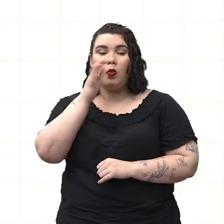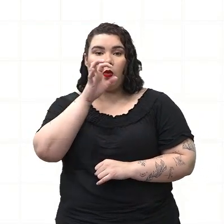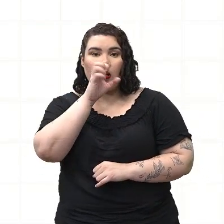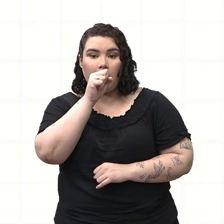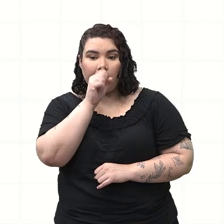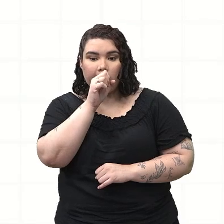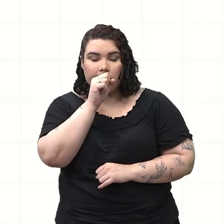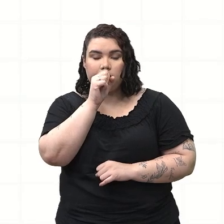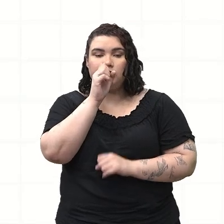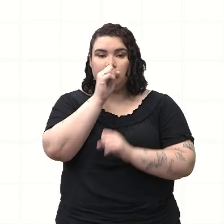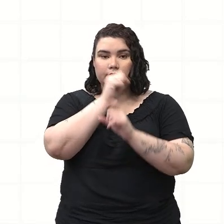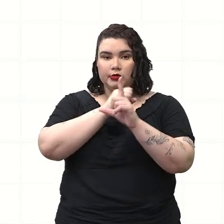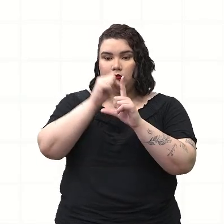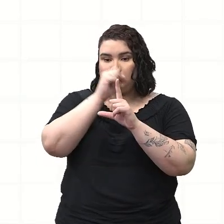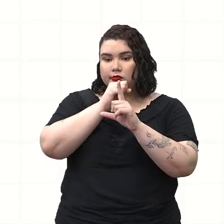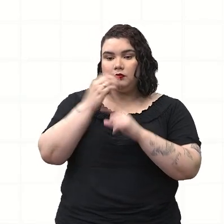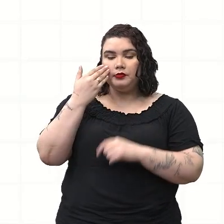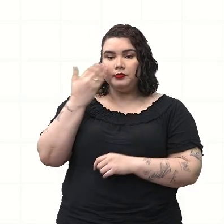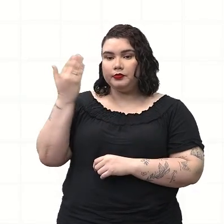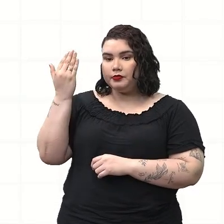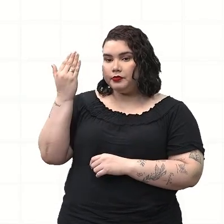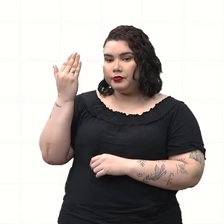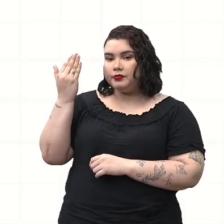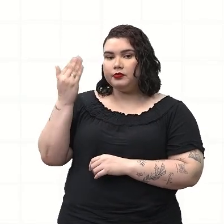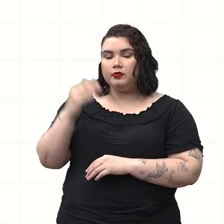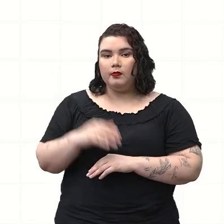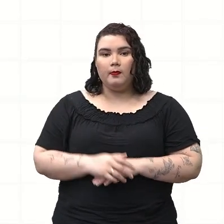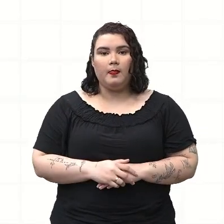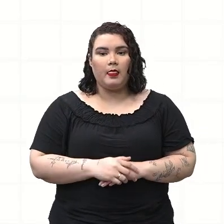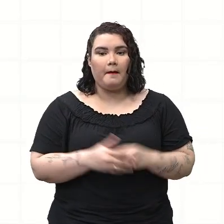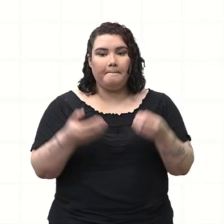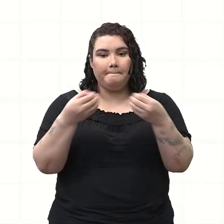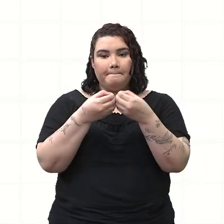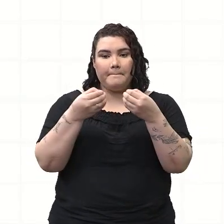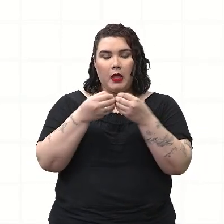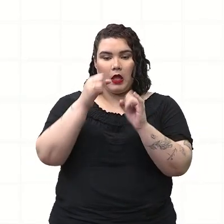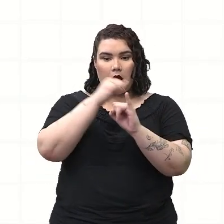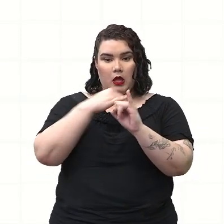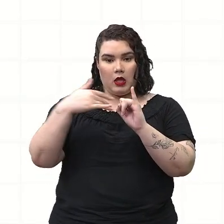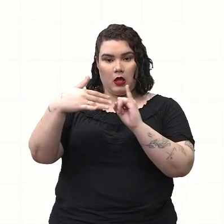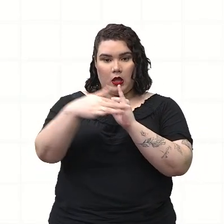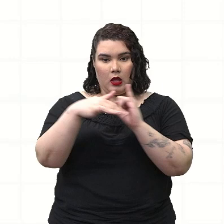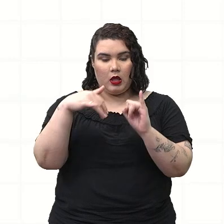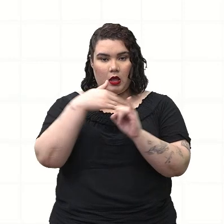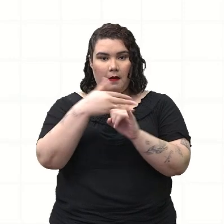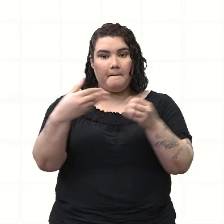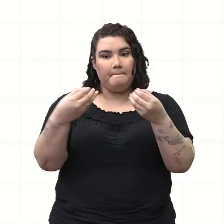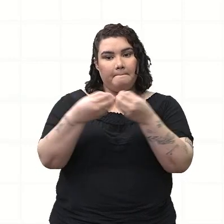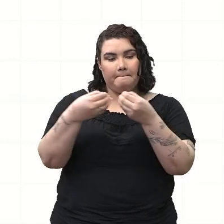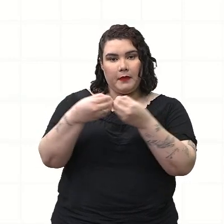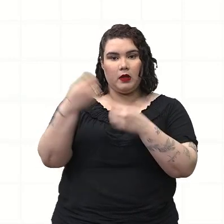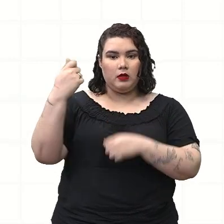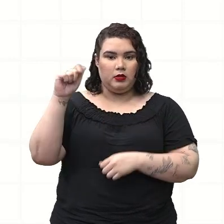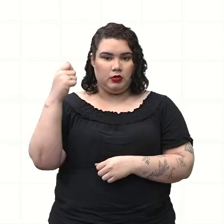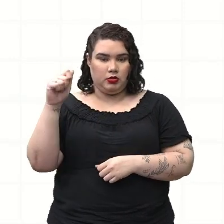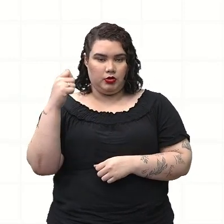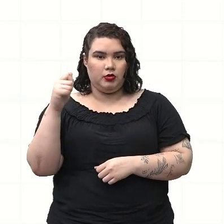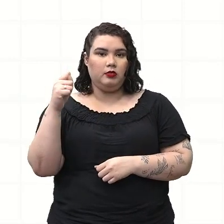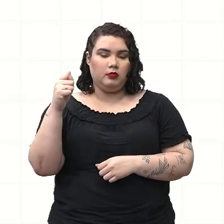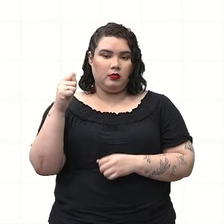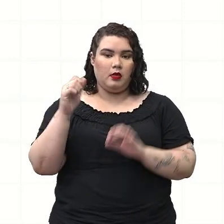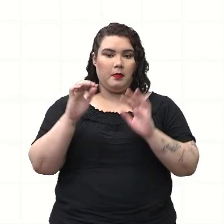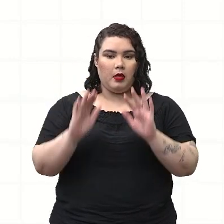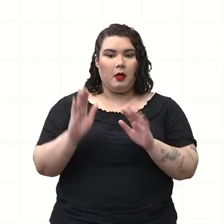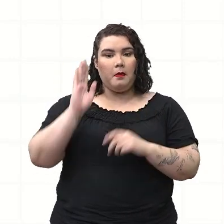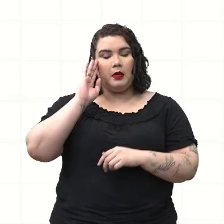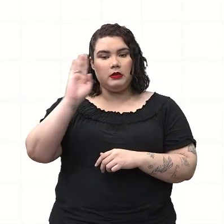Um conjunto de ilhas que fica ali perto da Argentina, geograficamente falando, é um território que, a princípio, era